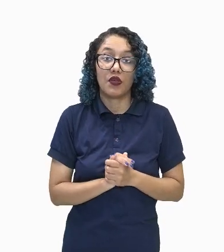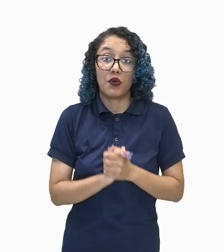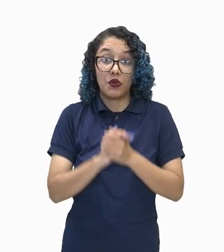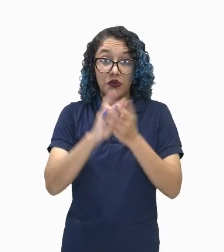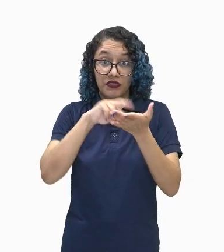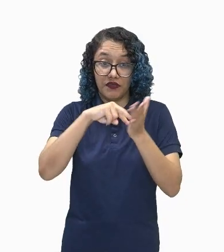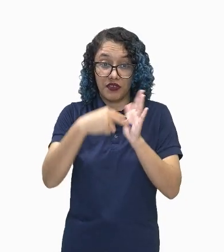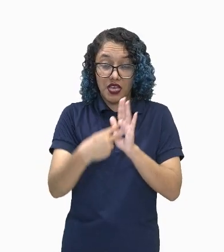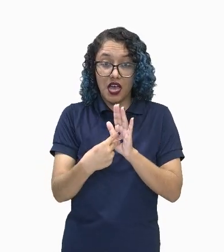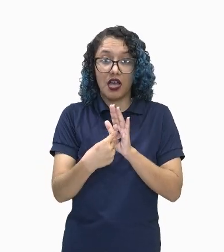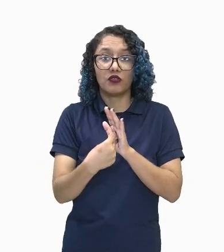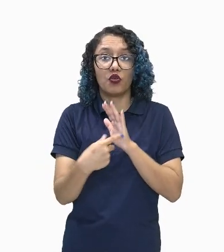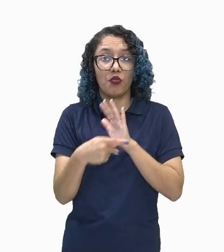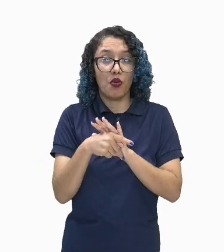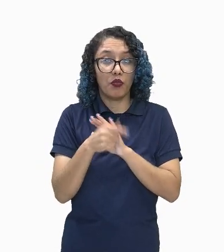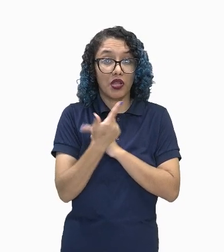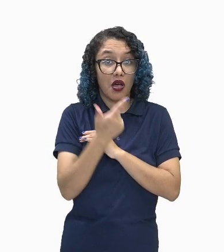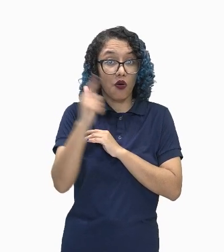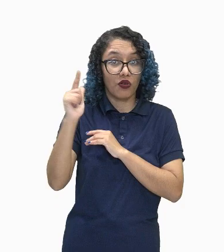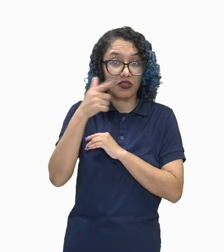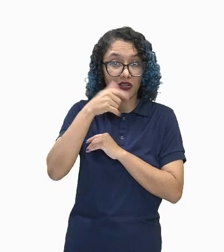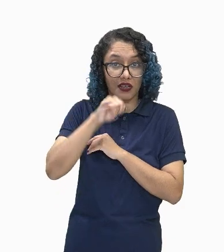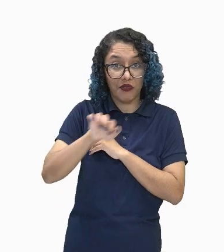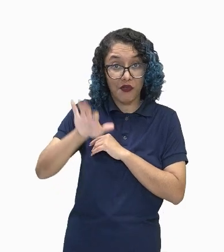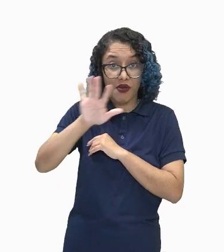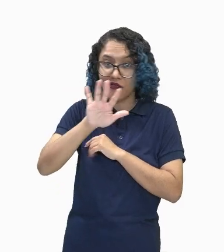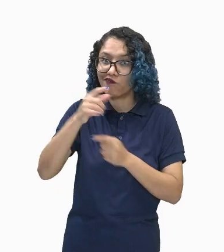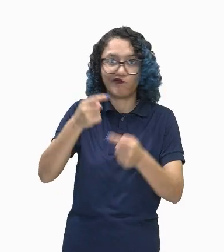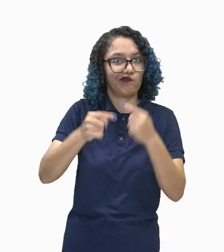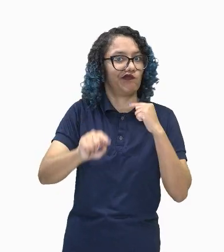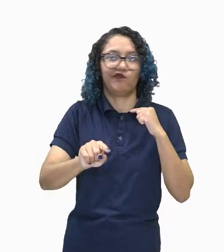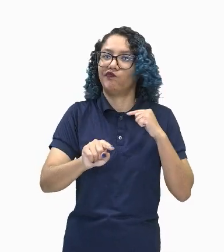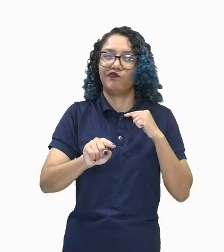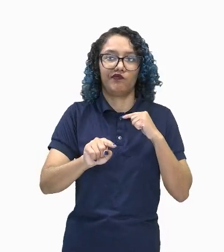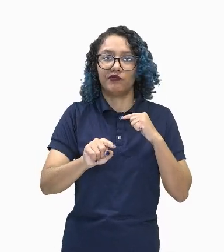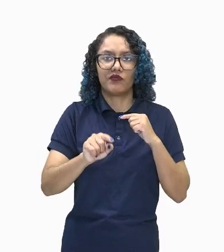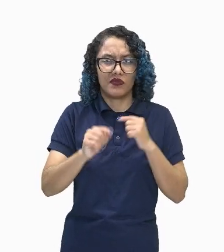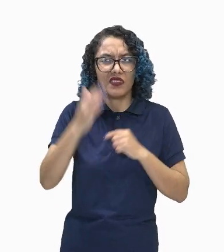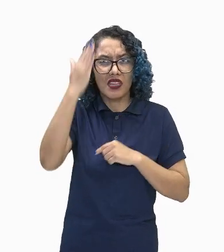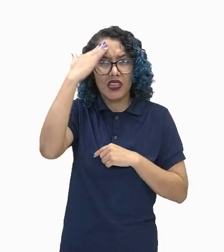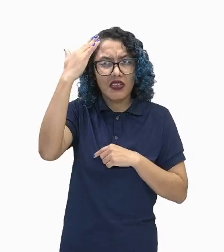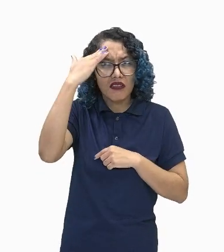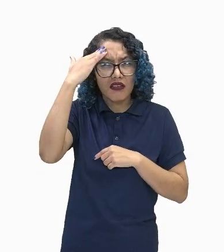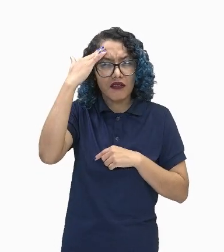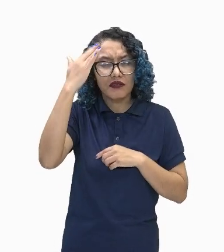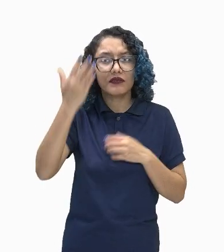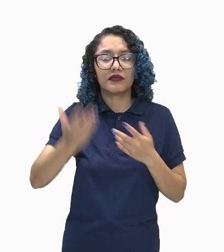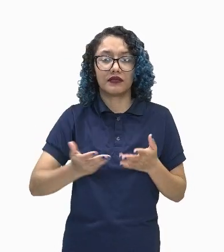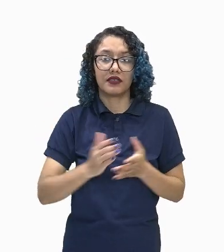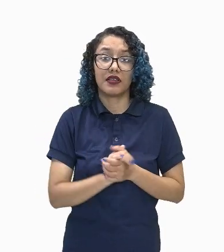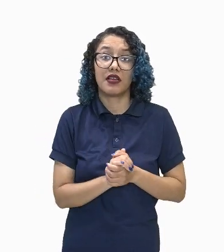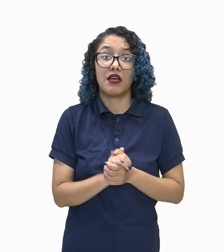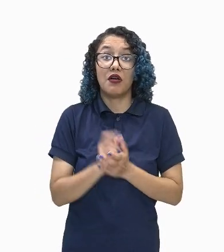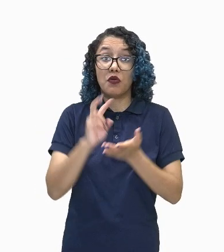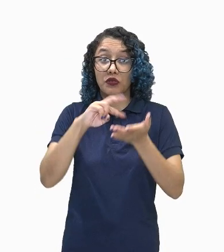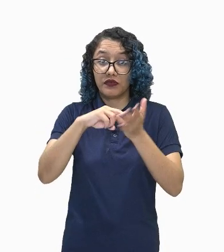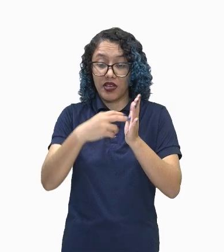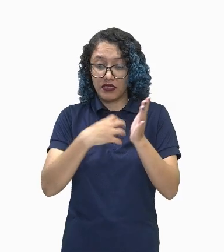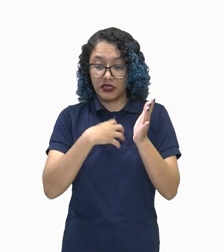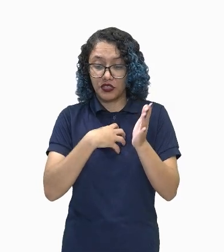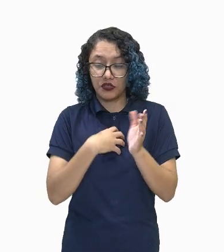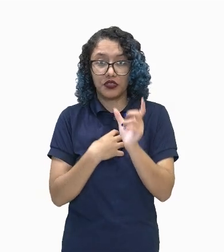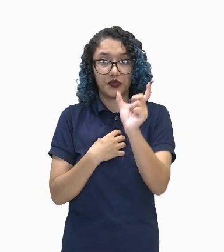ligação do exemplo anterior. Então, entenderam como as palavras elas mudam, elas